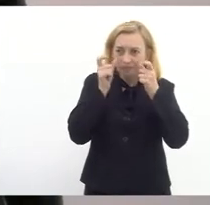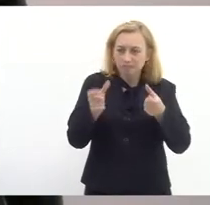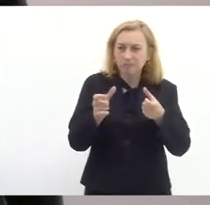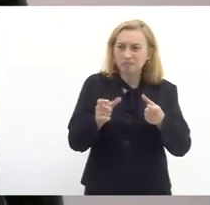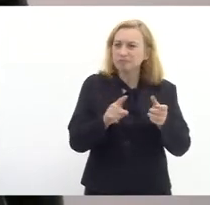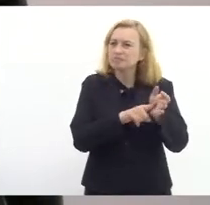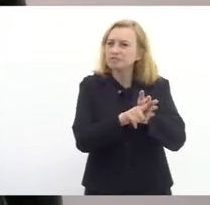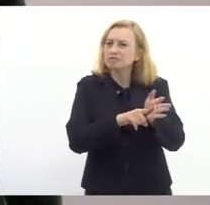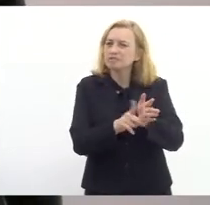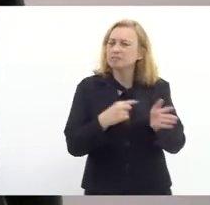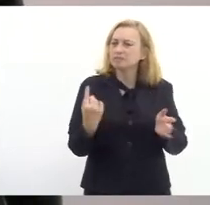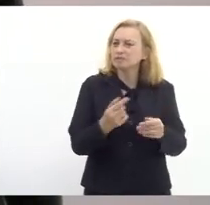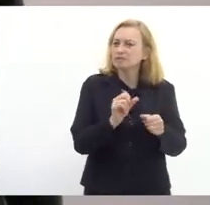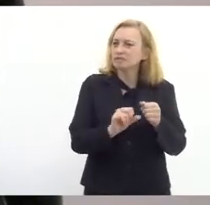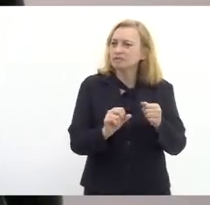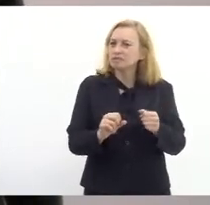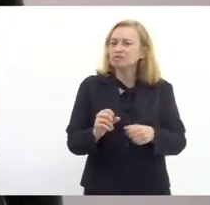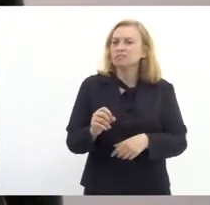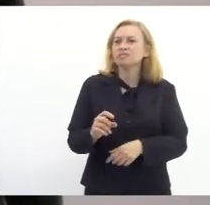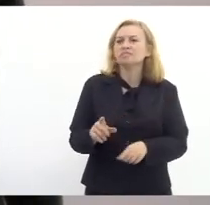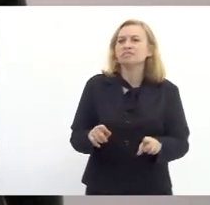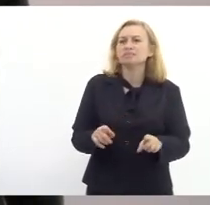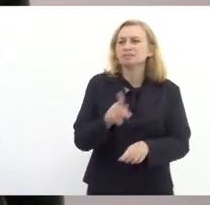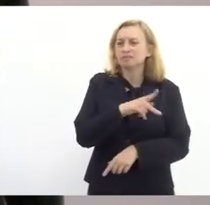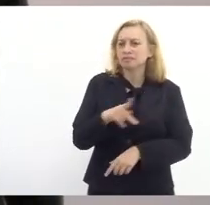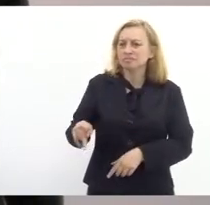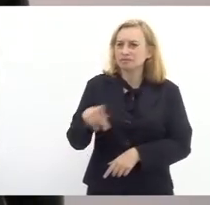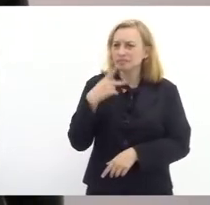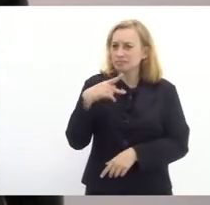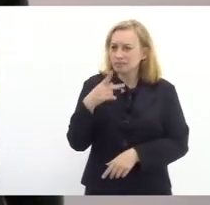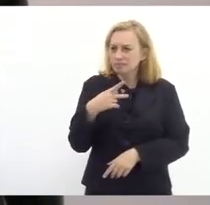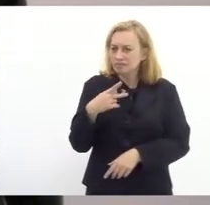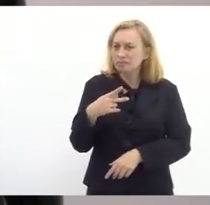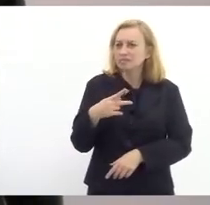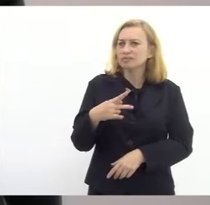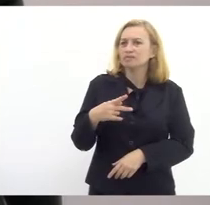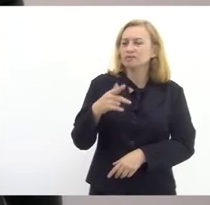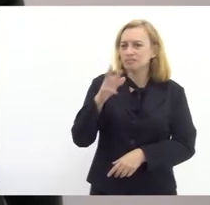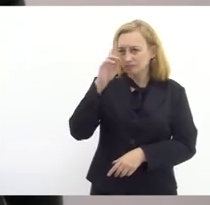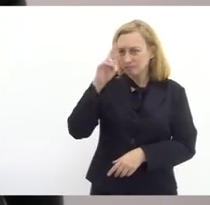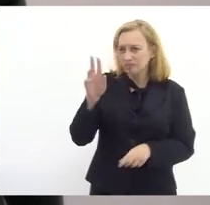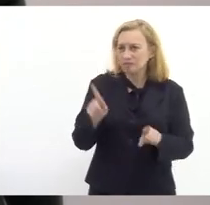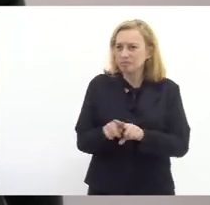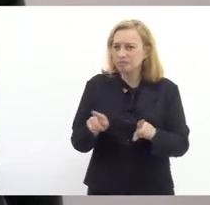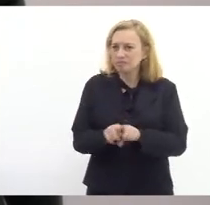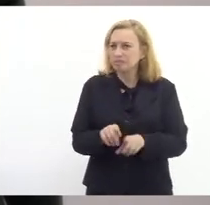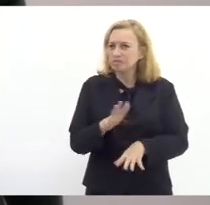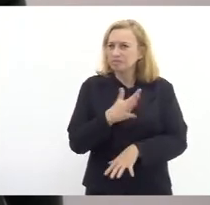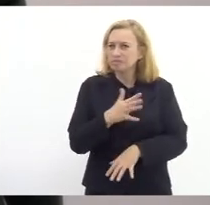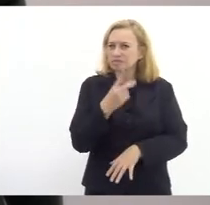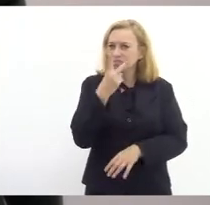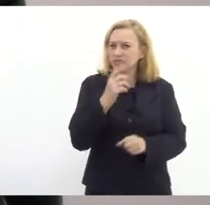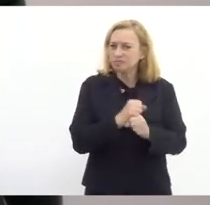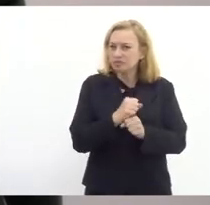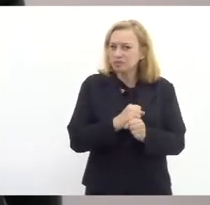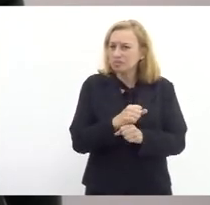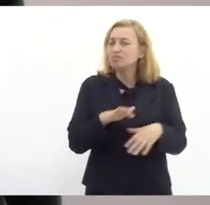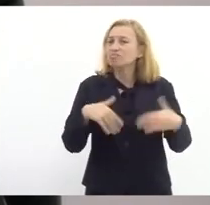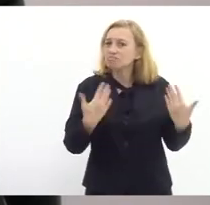vistoria que nós fizemos, a qual a presidenta fez referência, e Vossa Senhoria estava presente, sim, já faz aproximadamente dois anos. Uhum.